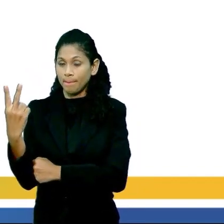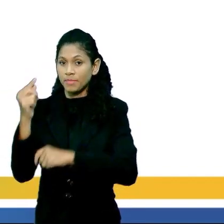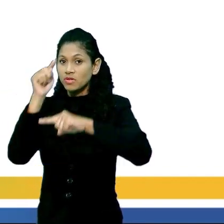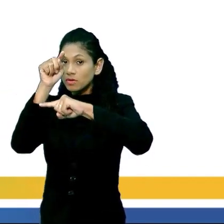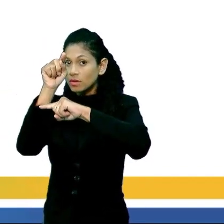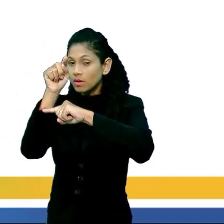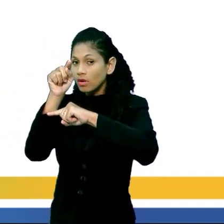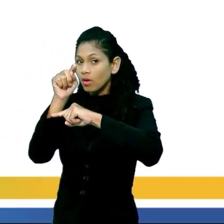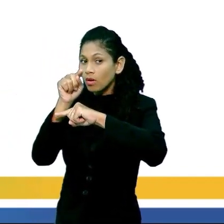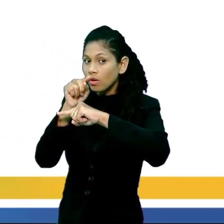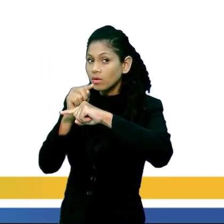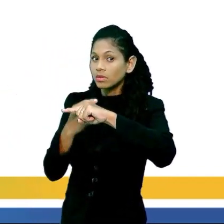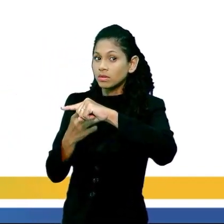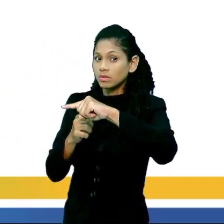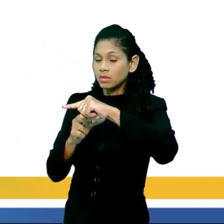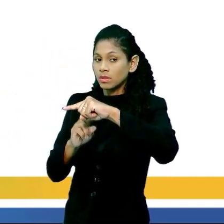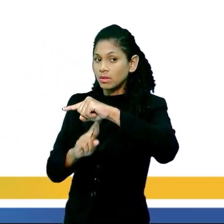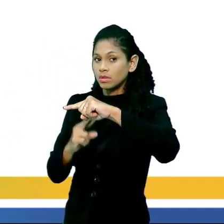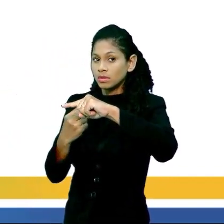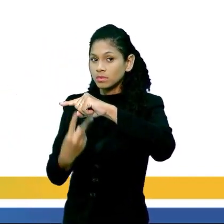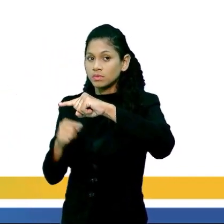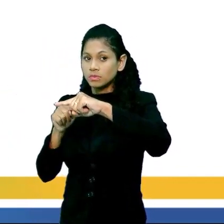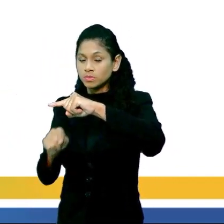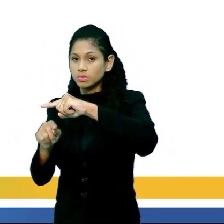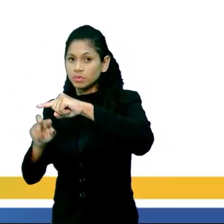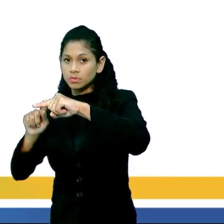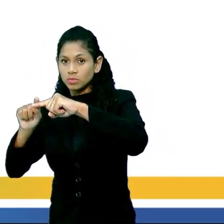R2 vezes alfa vezes o R1.